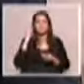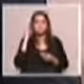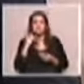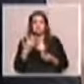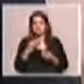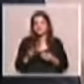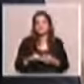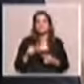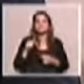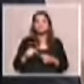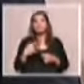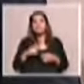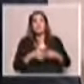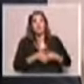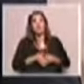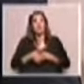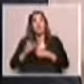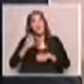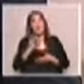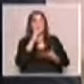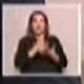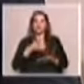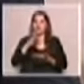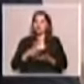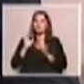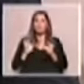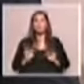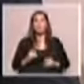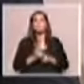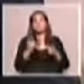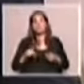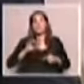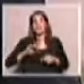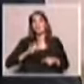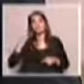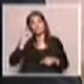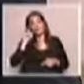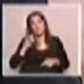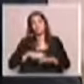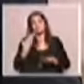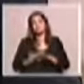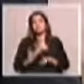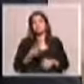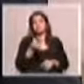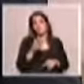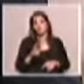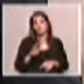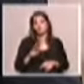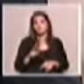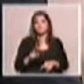às grandes superfícies, vêm em unidose e vêm fatiados. Uhum. Isso tem muito a ver porque eles são queijos de alto valor acrescentado, com um preço